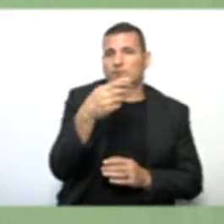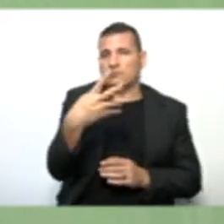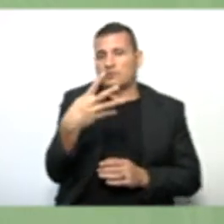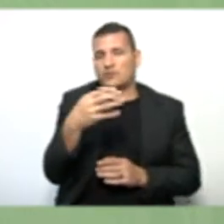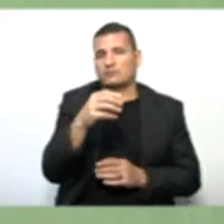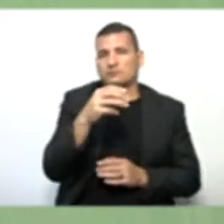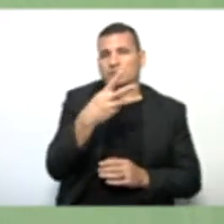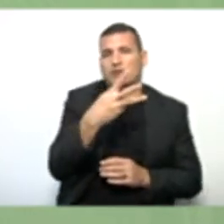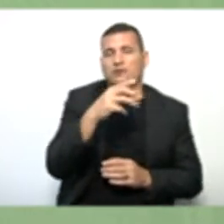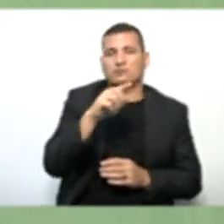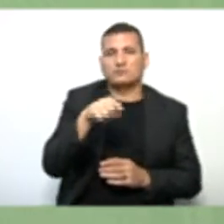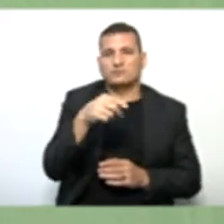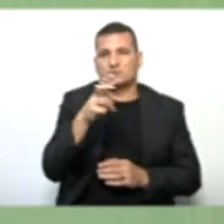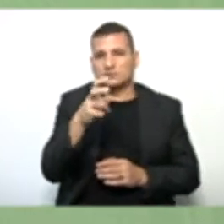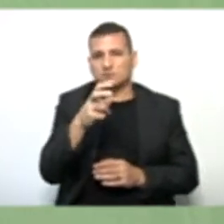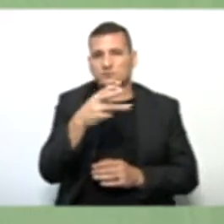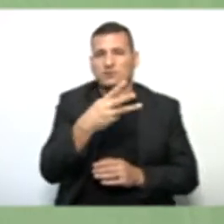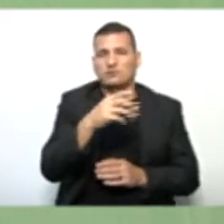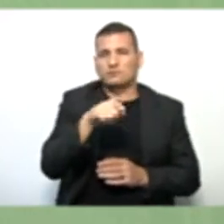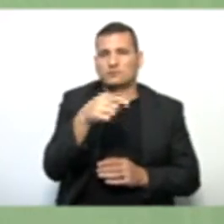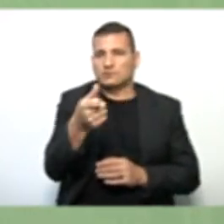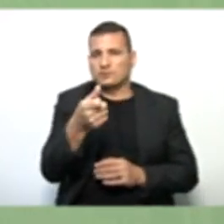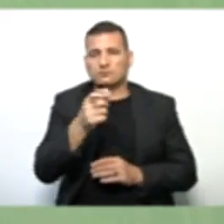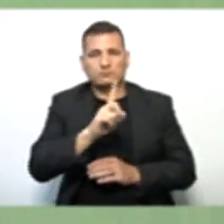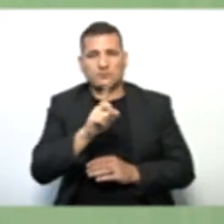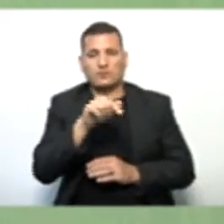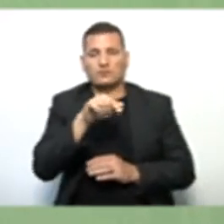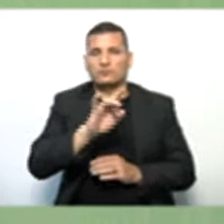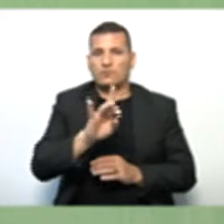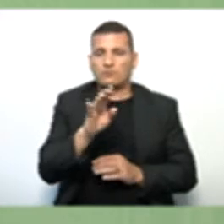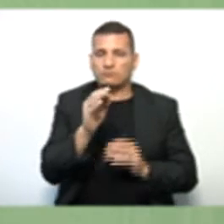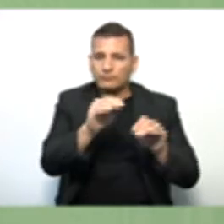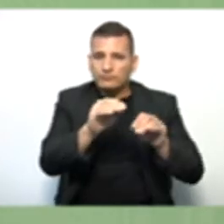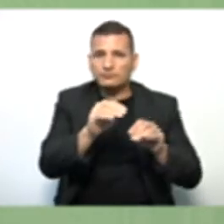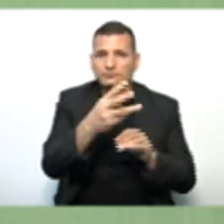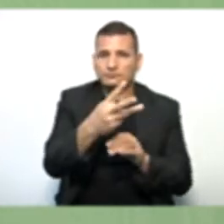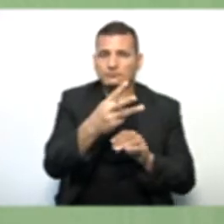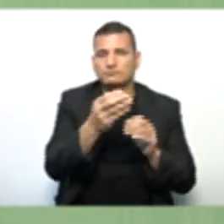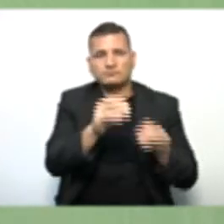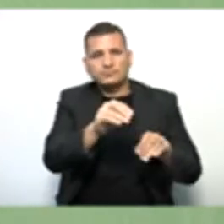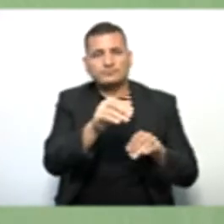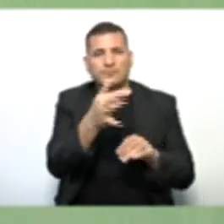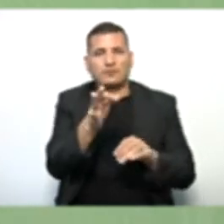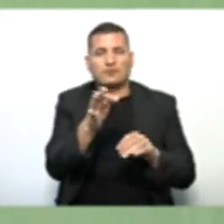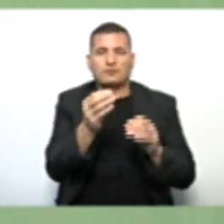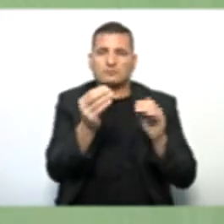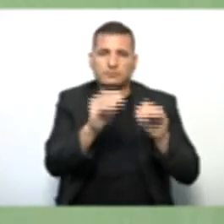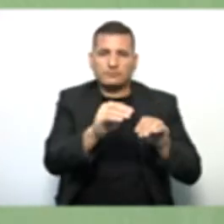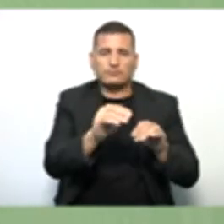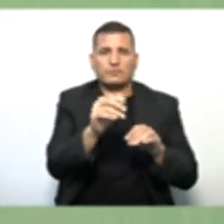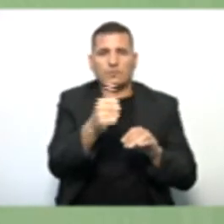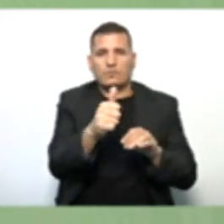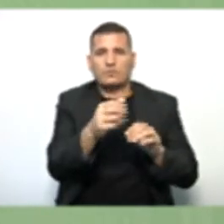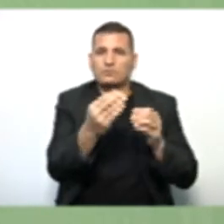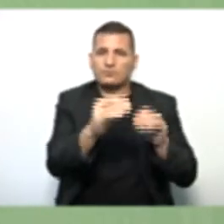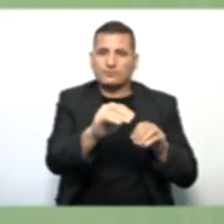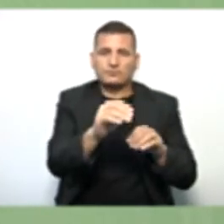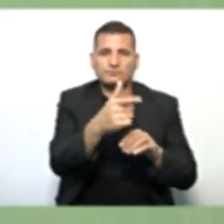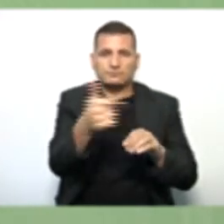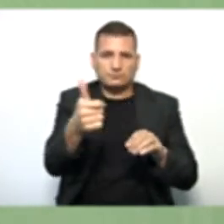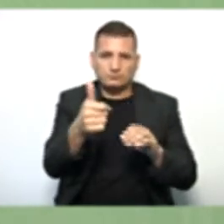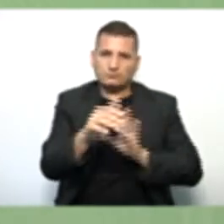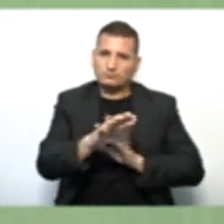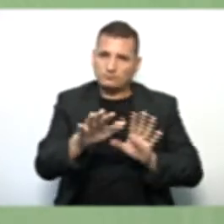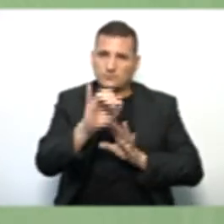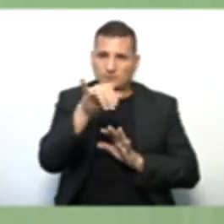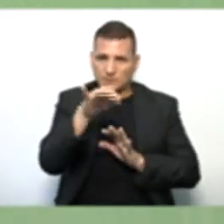3.4, 5, 6, não. Ele vai receber apenas um 10, ou um 11, ou um 21,